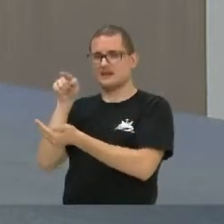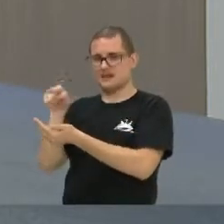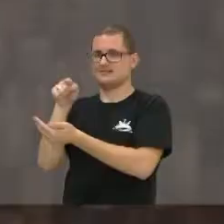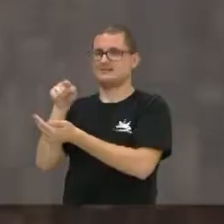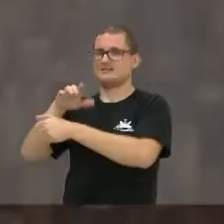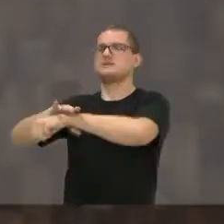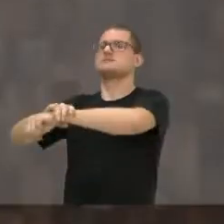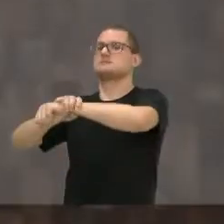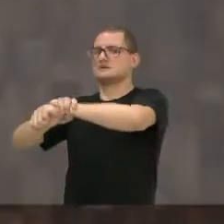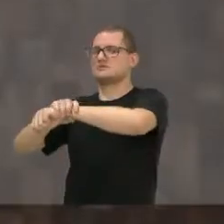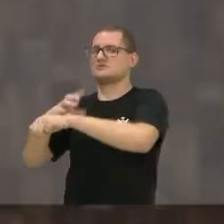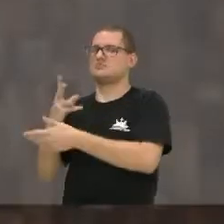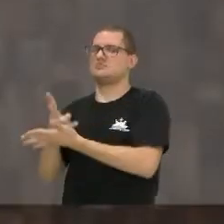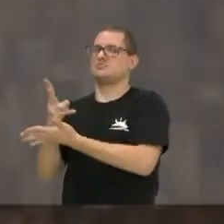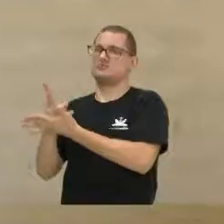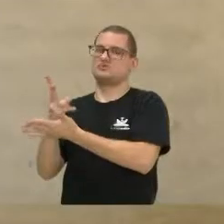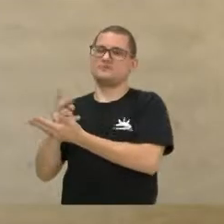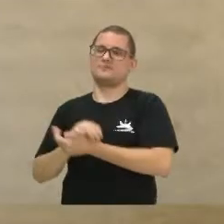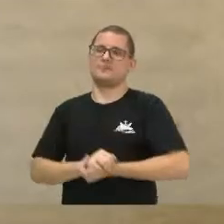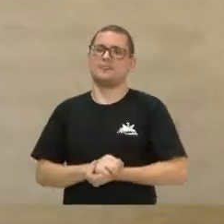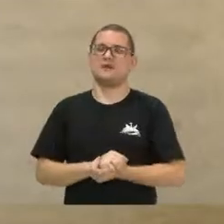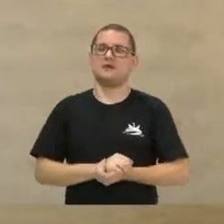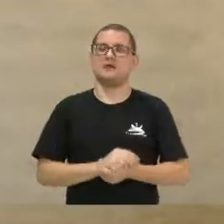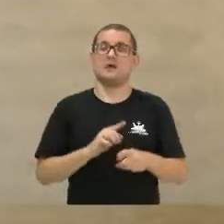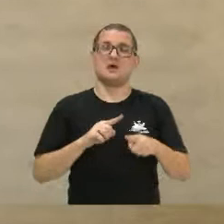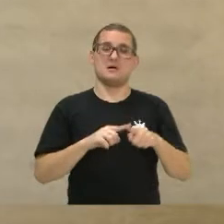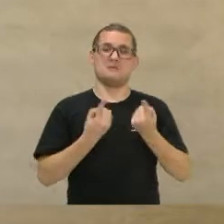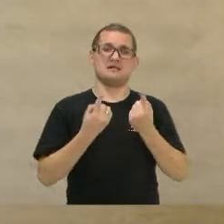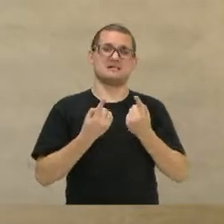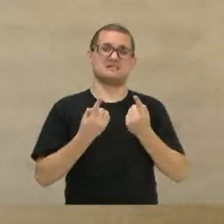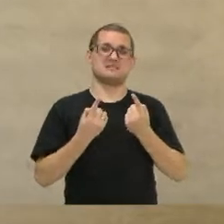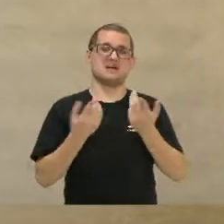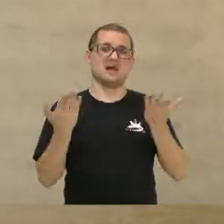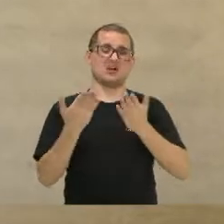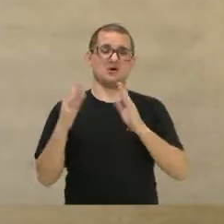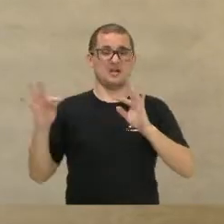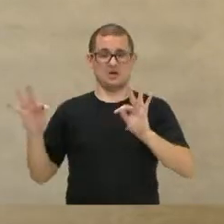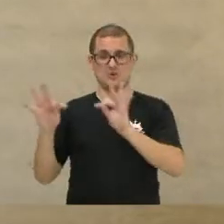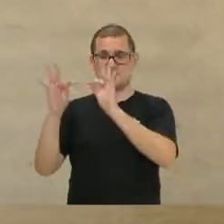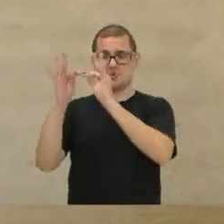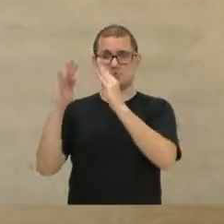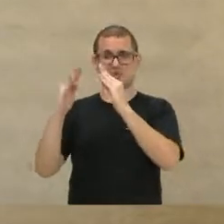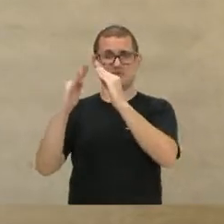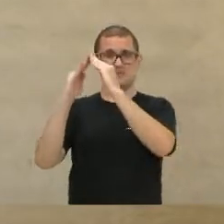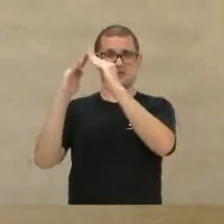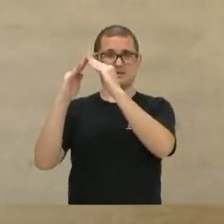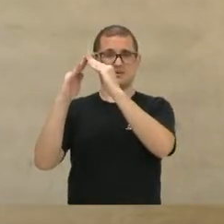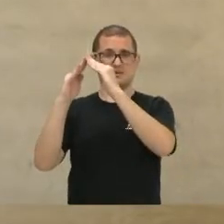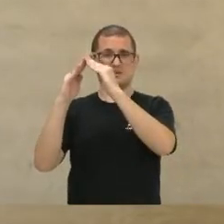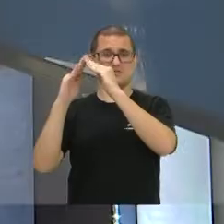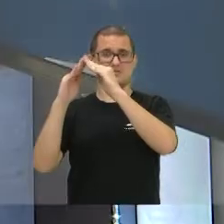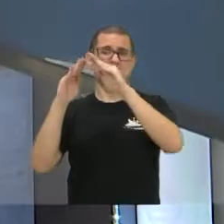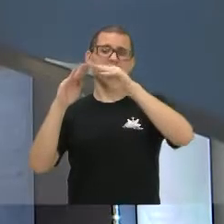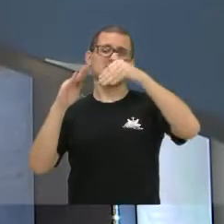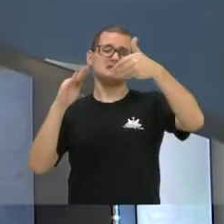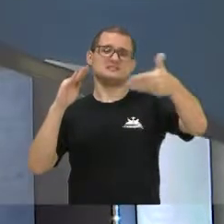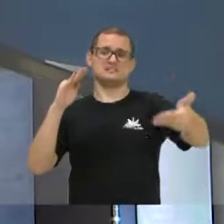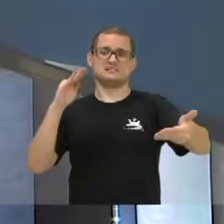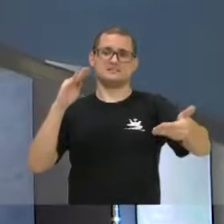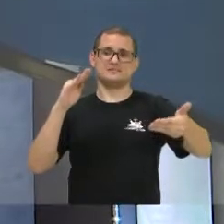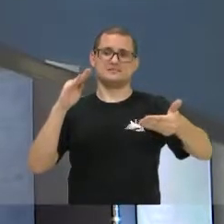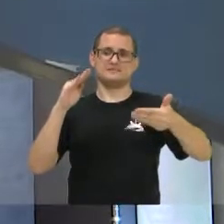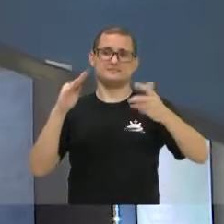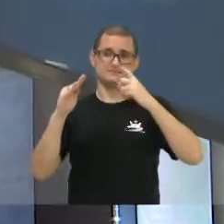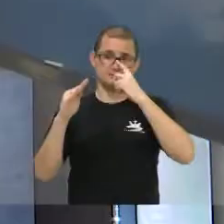favor quanto ao ato externo do templo deixou de lado e não é só oi espera um pouquinho eu não